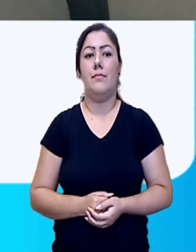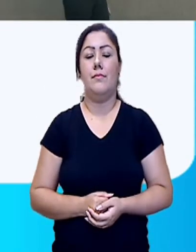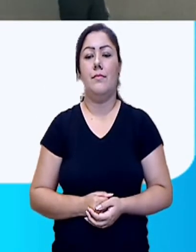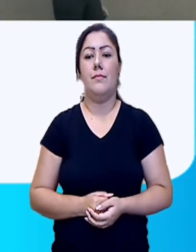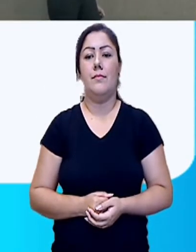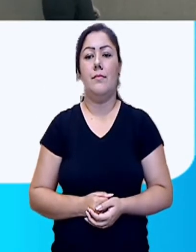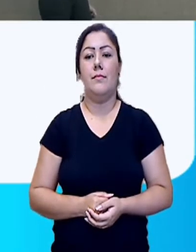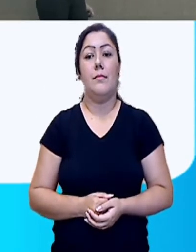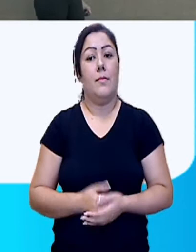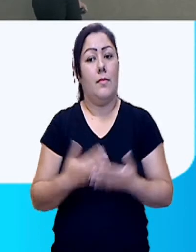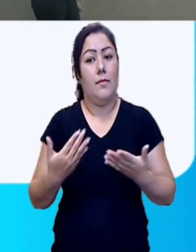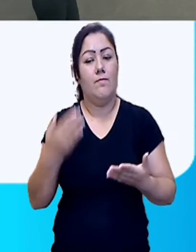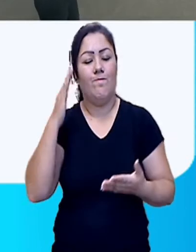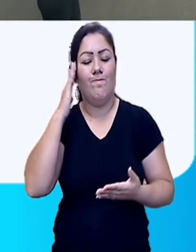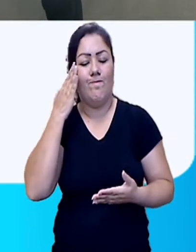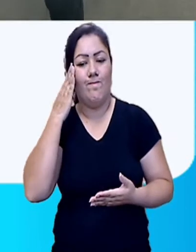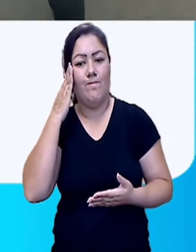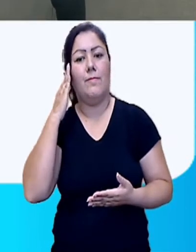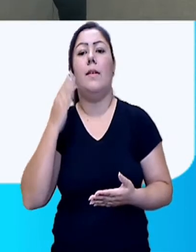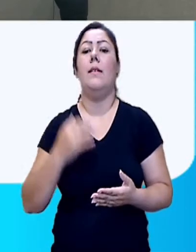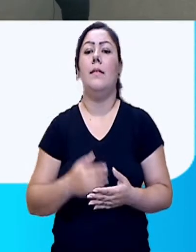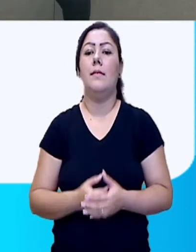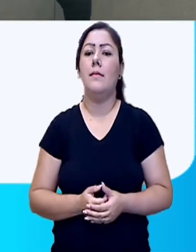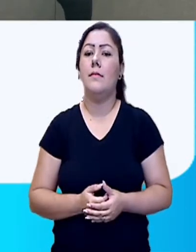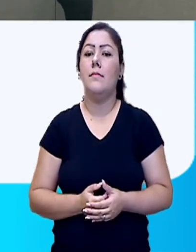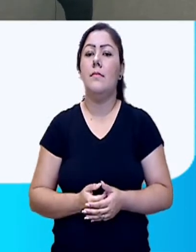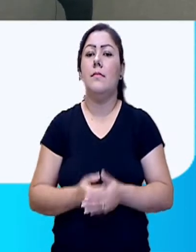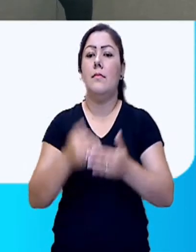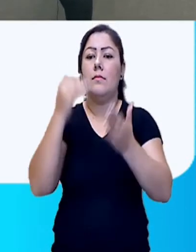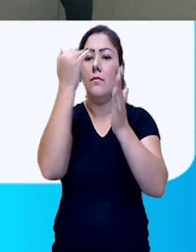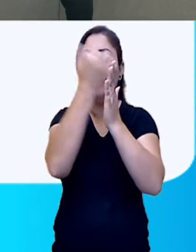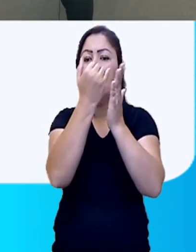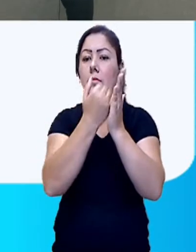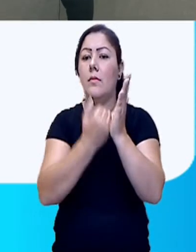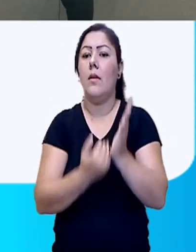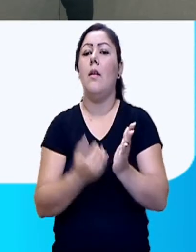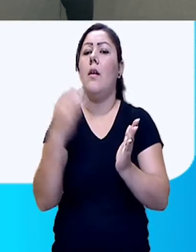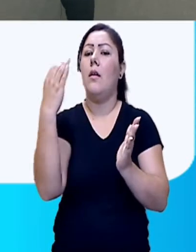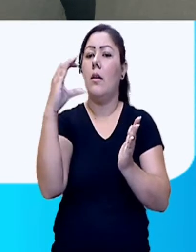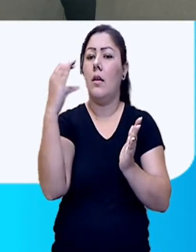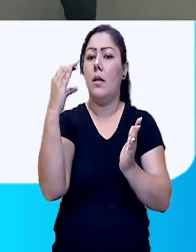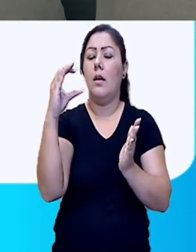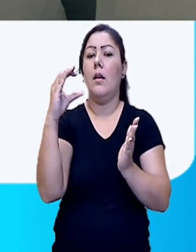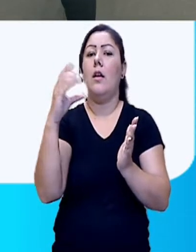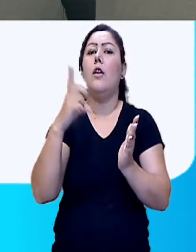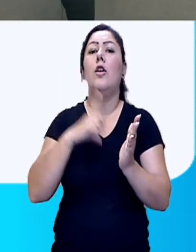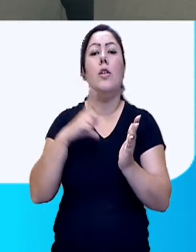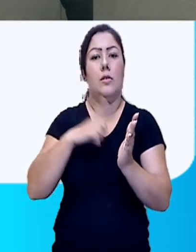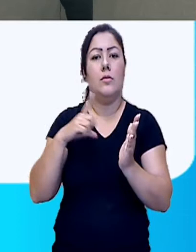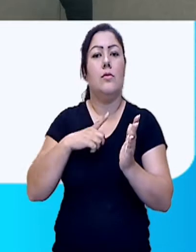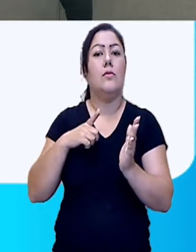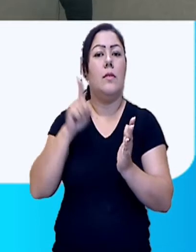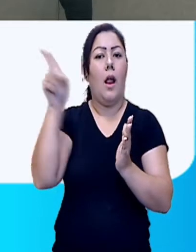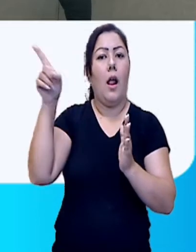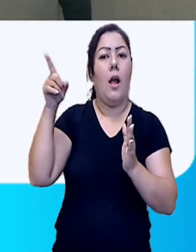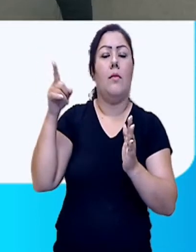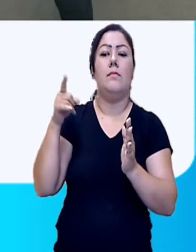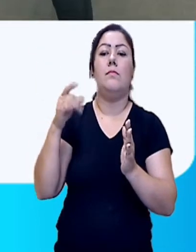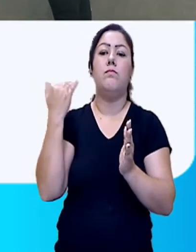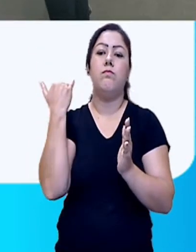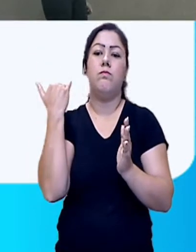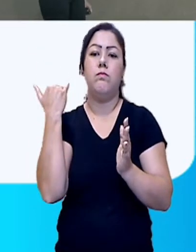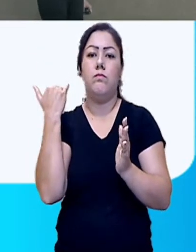tem que saber interpretar, né? O crédito é o que tem lá, né? De positivo. E o